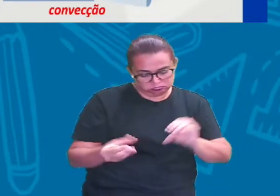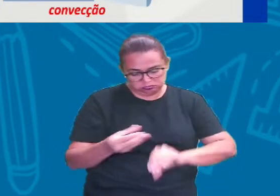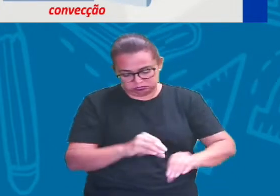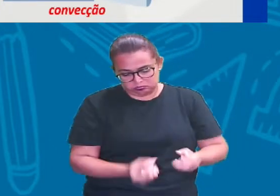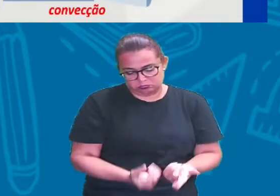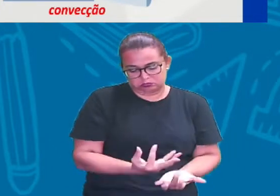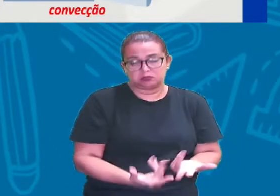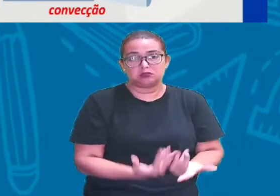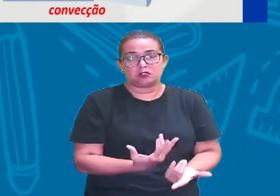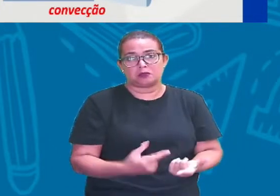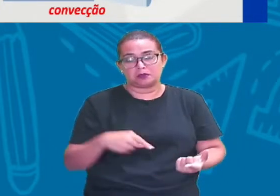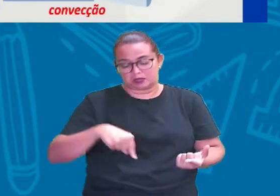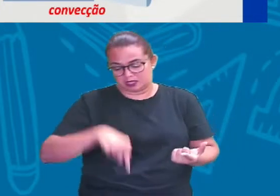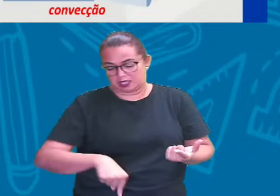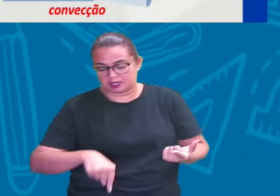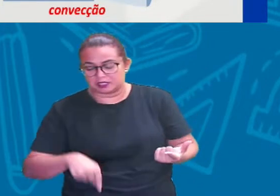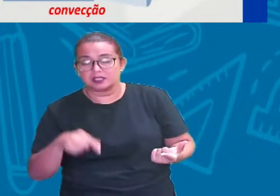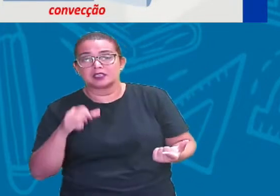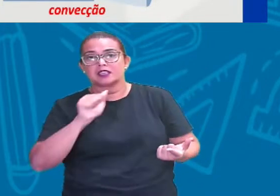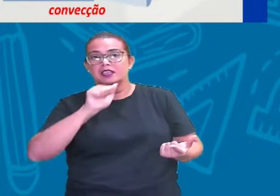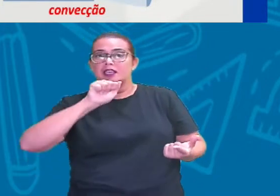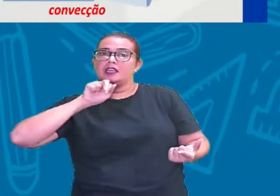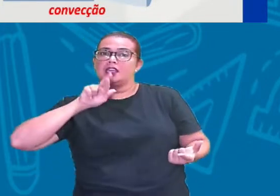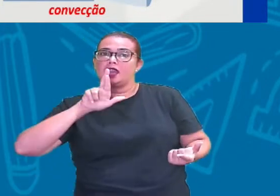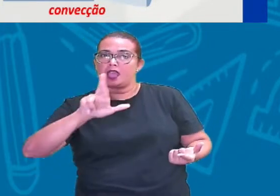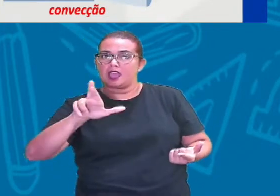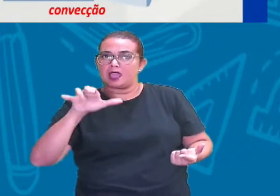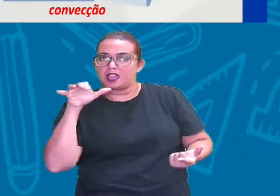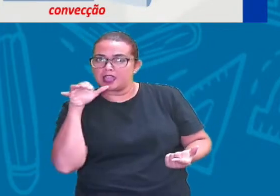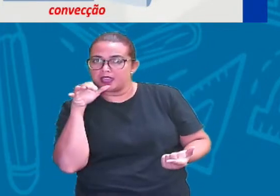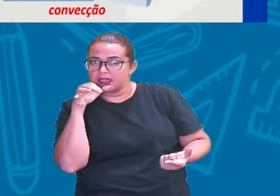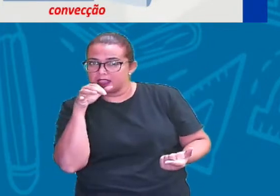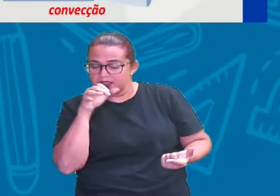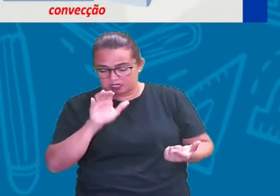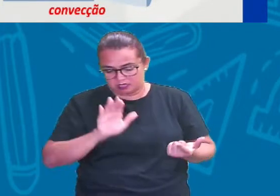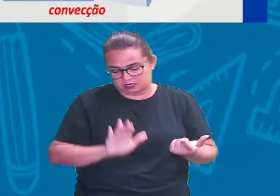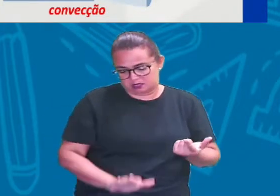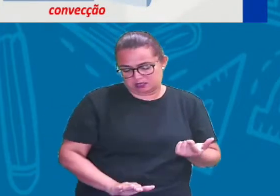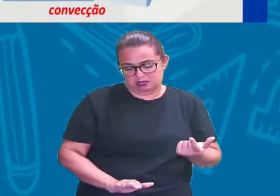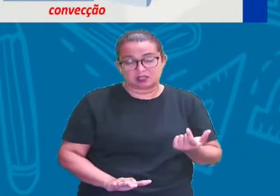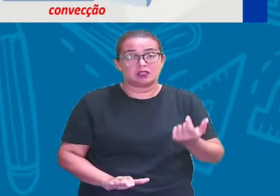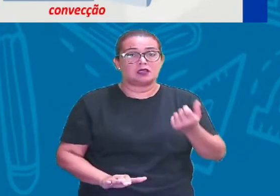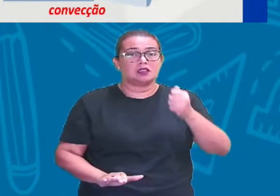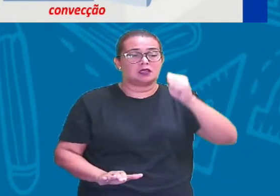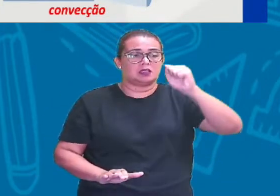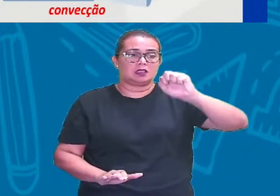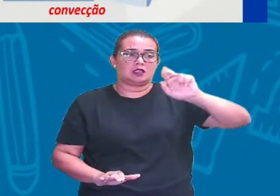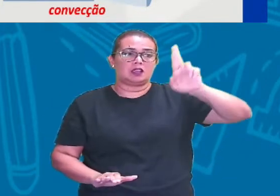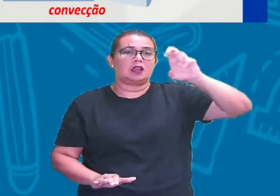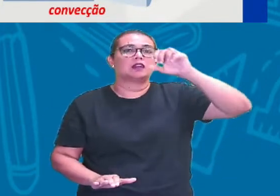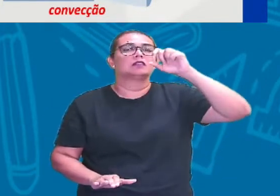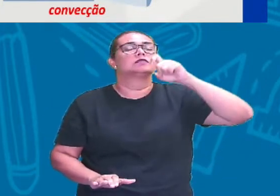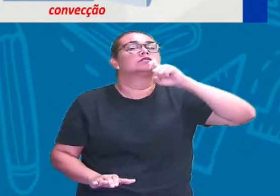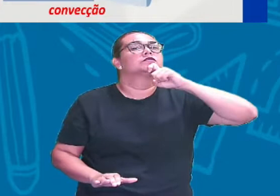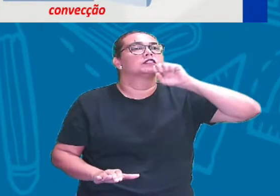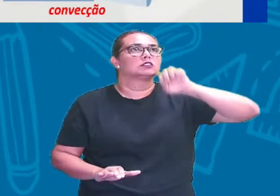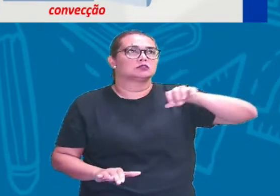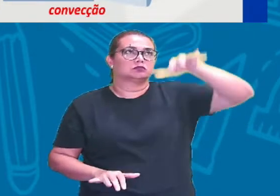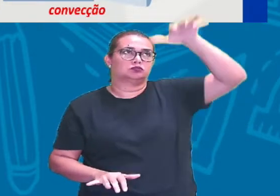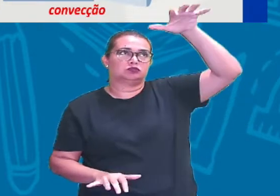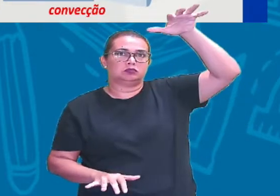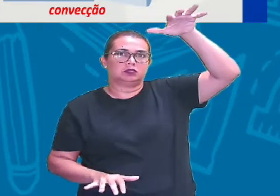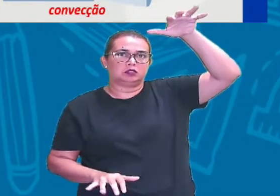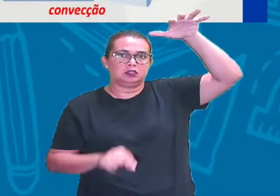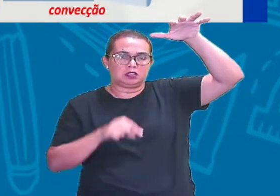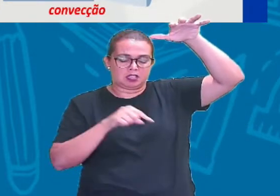Então o ar quente ele sobe, tá bom? E o ar frio ele vai descer. Então, se eu quero aquecer a minha